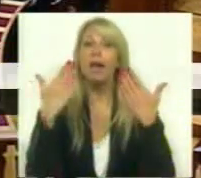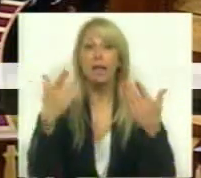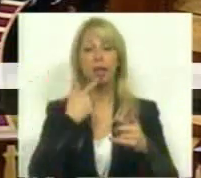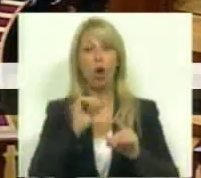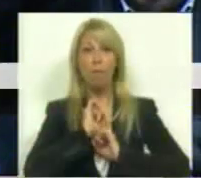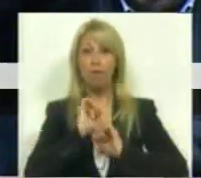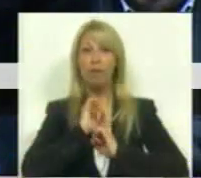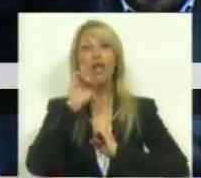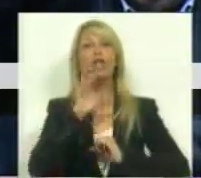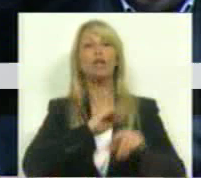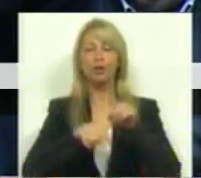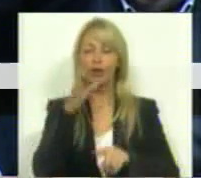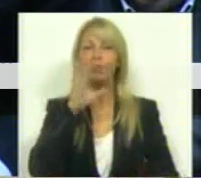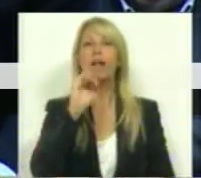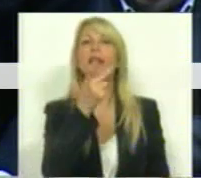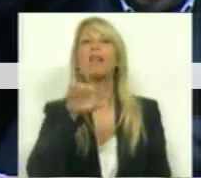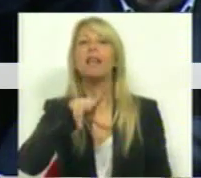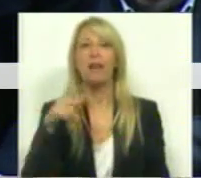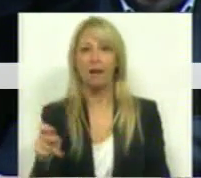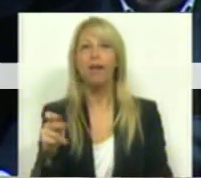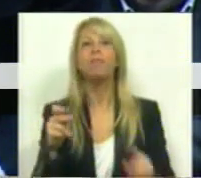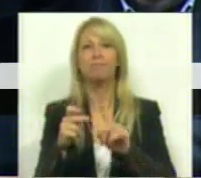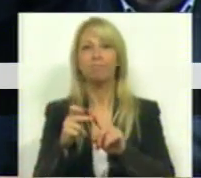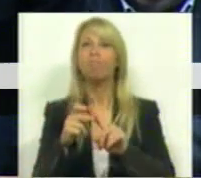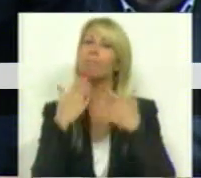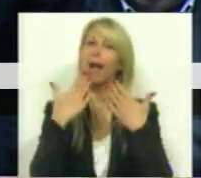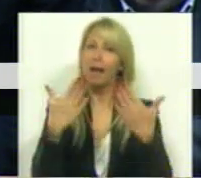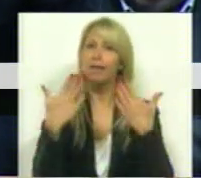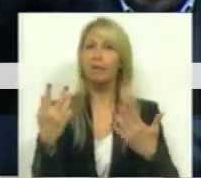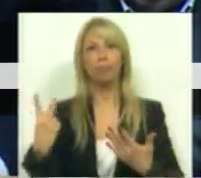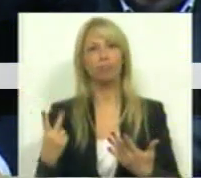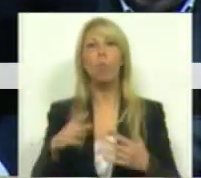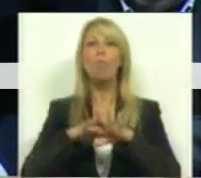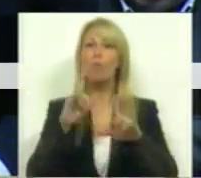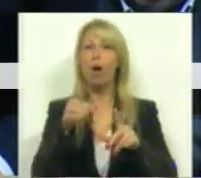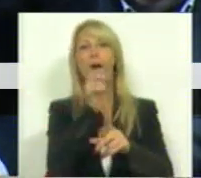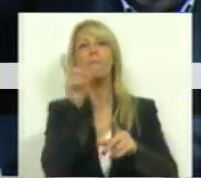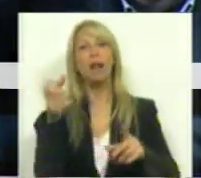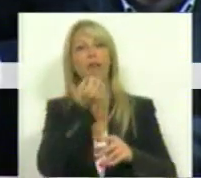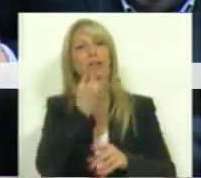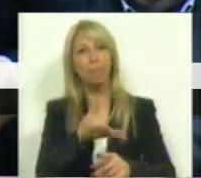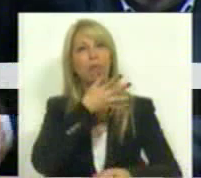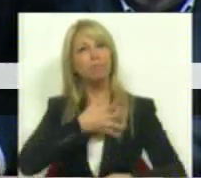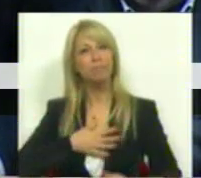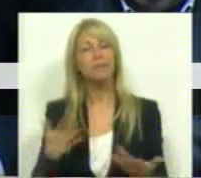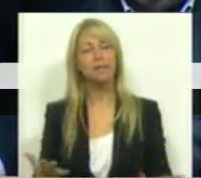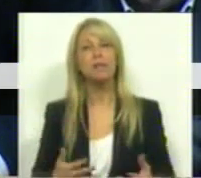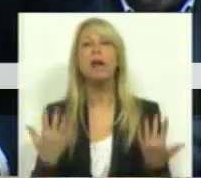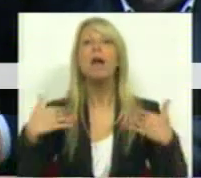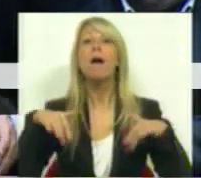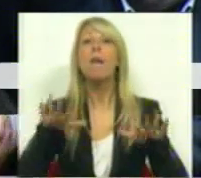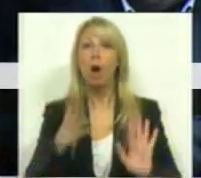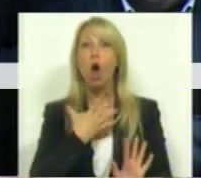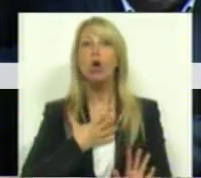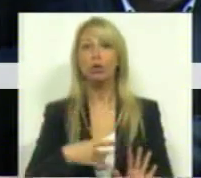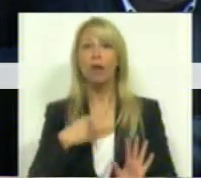e da Sra. Deputada Catarina Martins as palavras cordiais que nos dirigiu, mas gostava de retomar